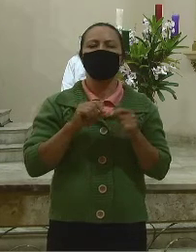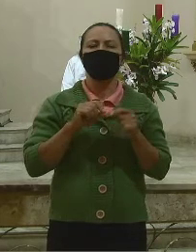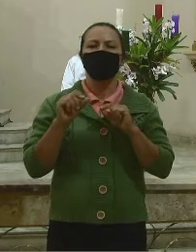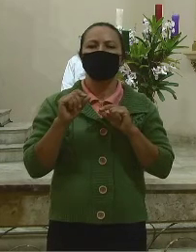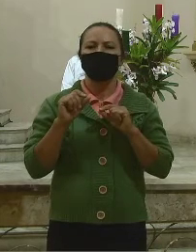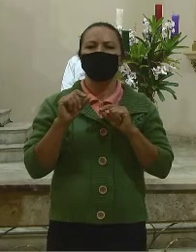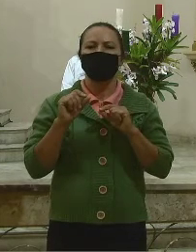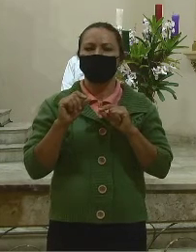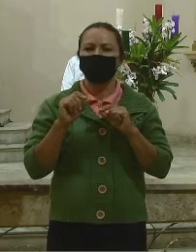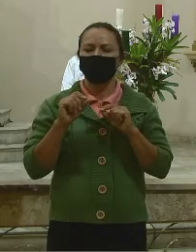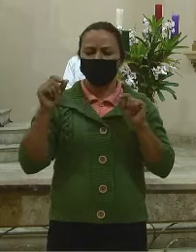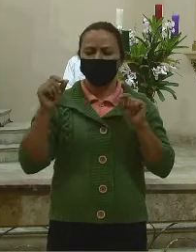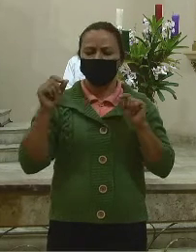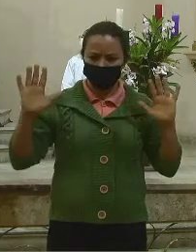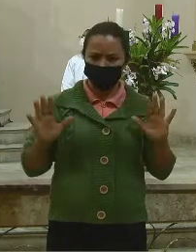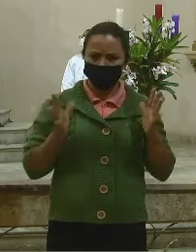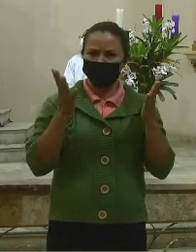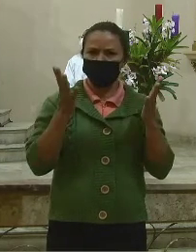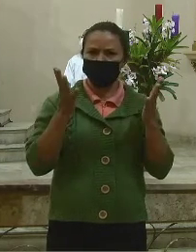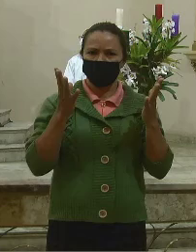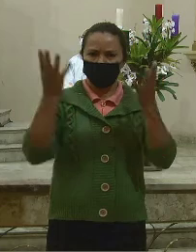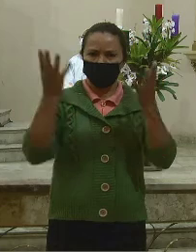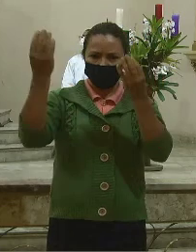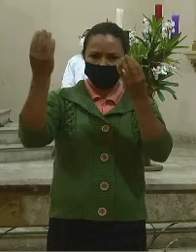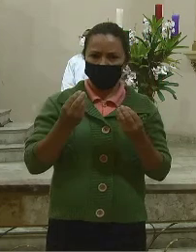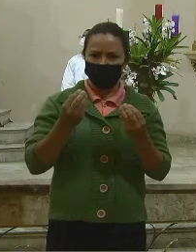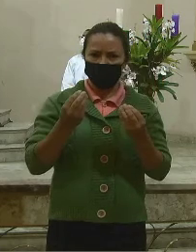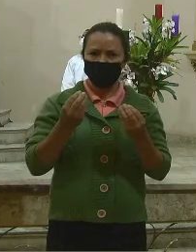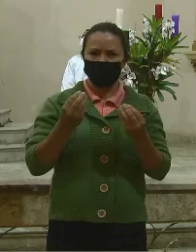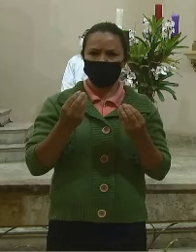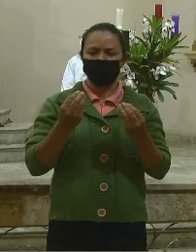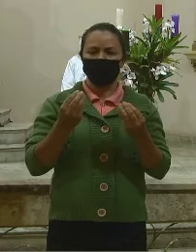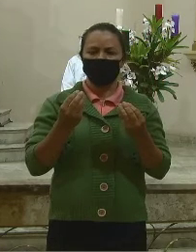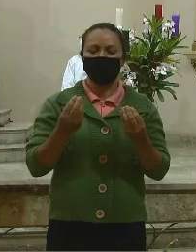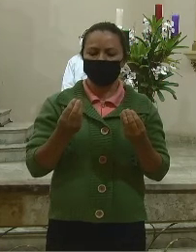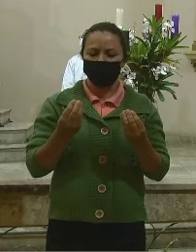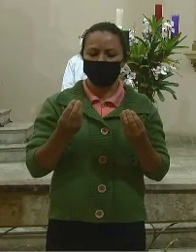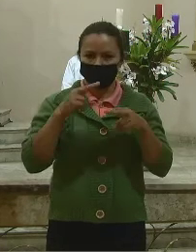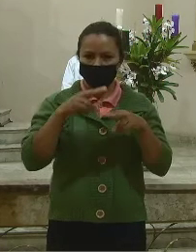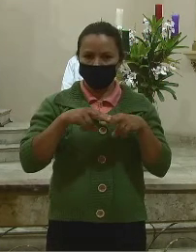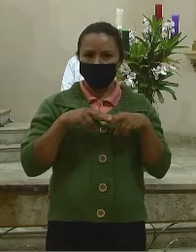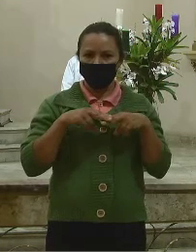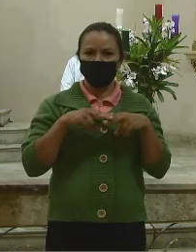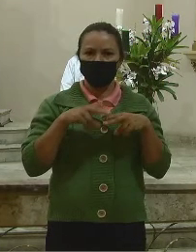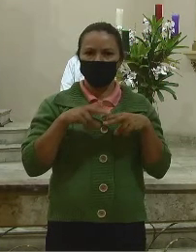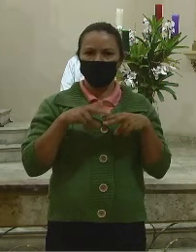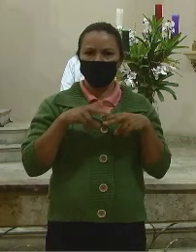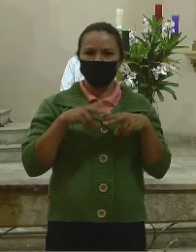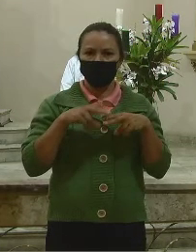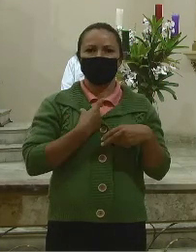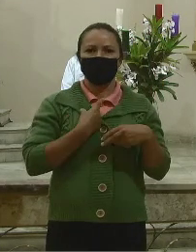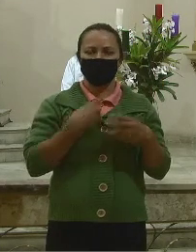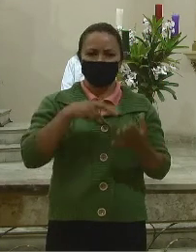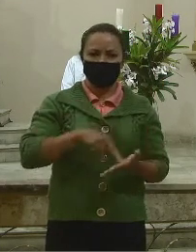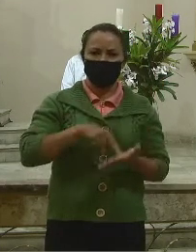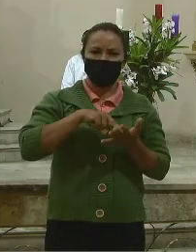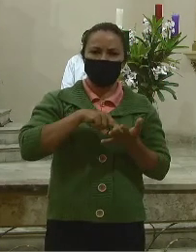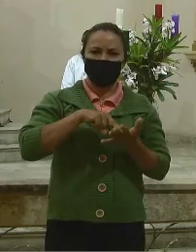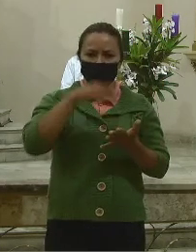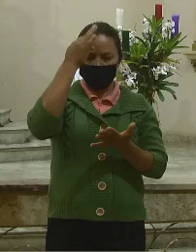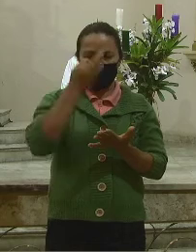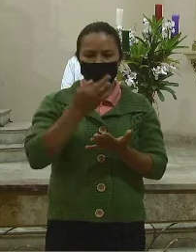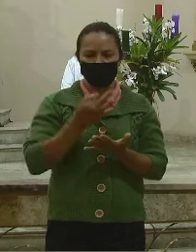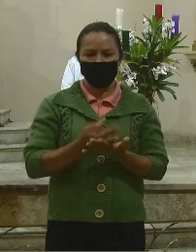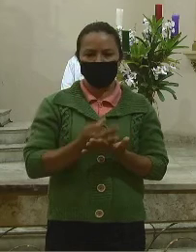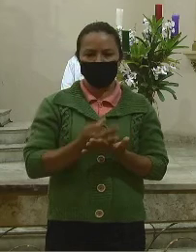nos impulsiona, que nos dá todas as razões para a gente perseverar firmes na